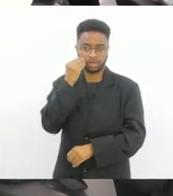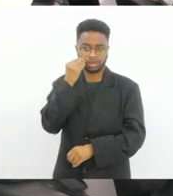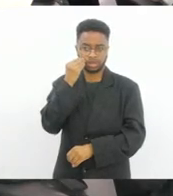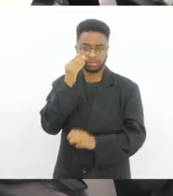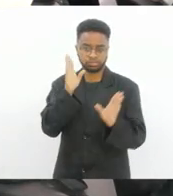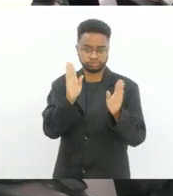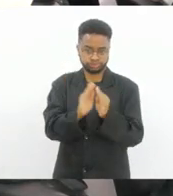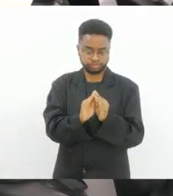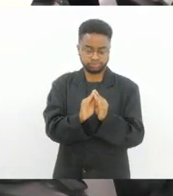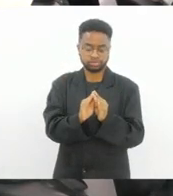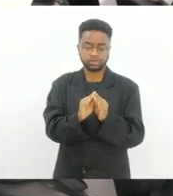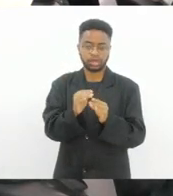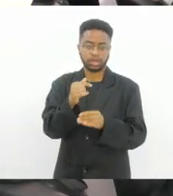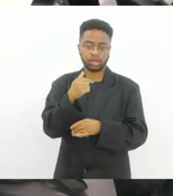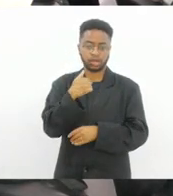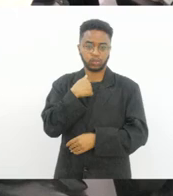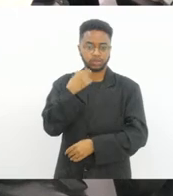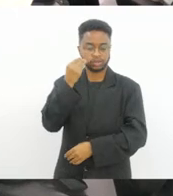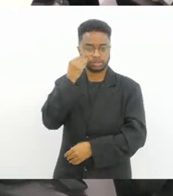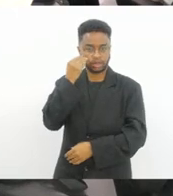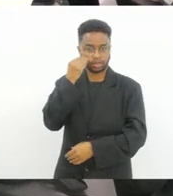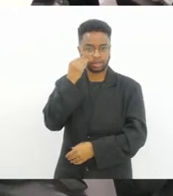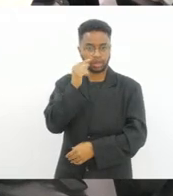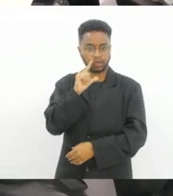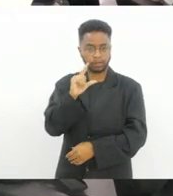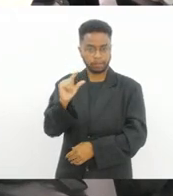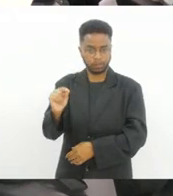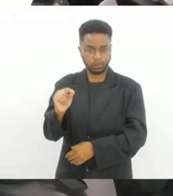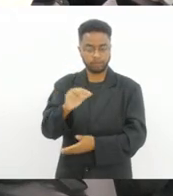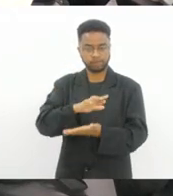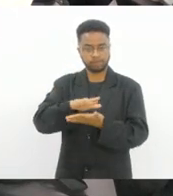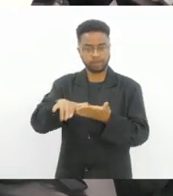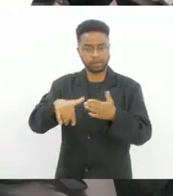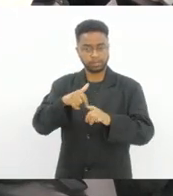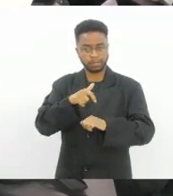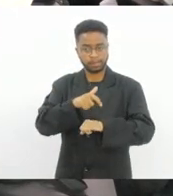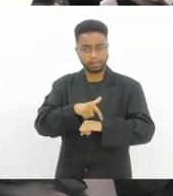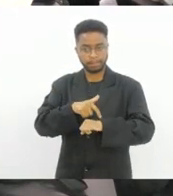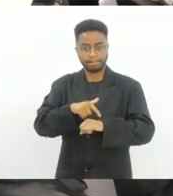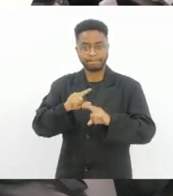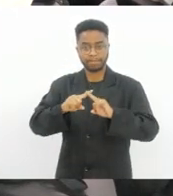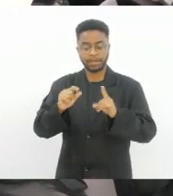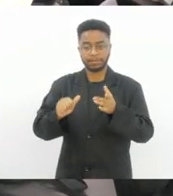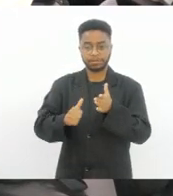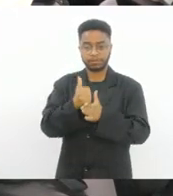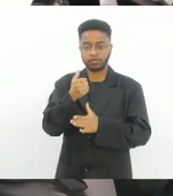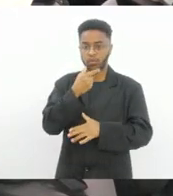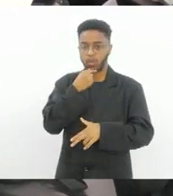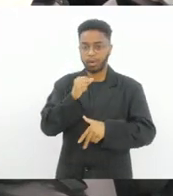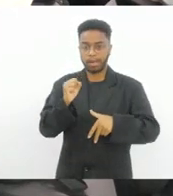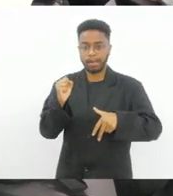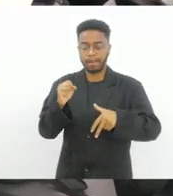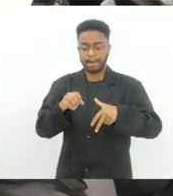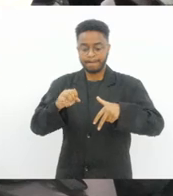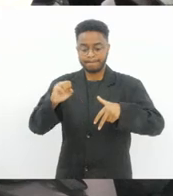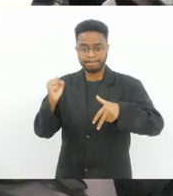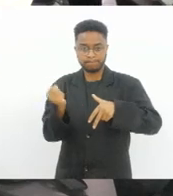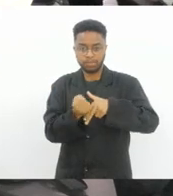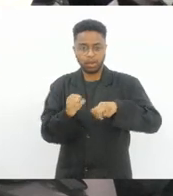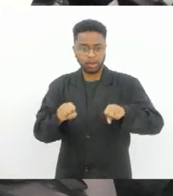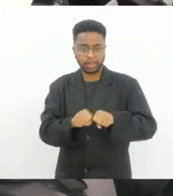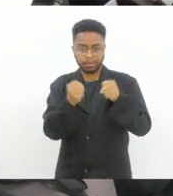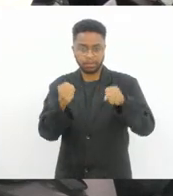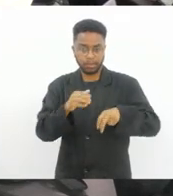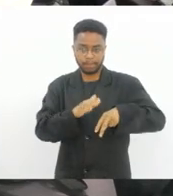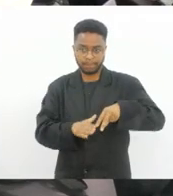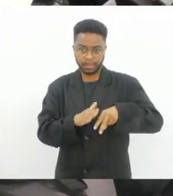enxugar. Por várias vezes eu tentei sair, mas a primeira vez ele me quebrou a perna, ele me deu uma paulada na